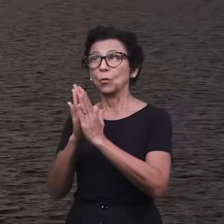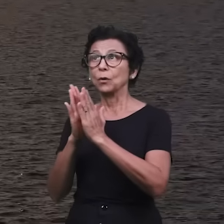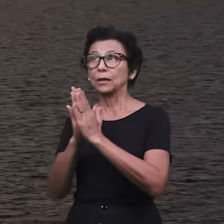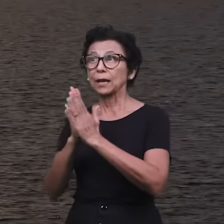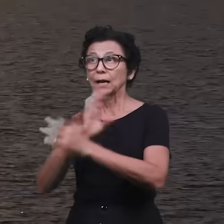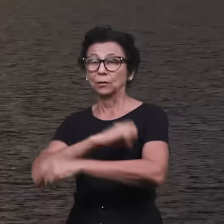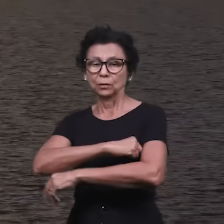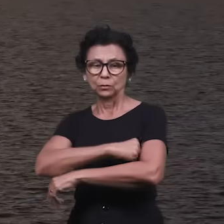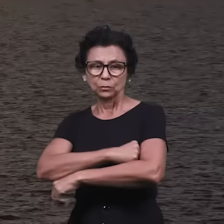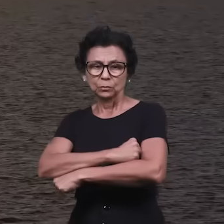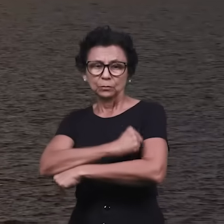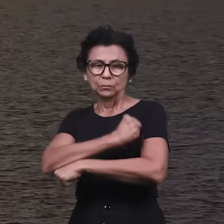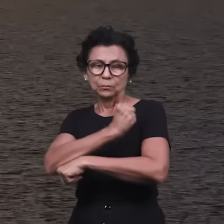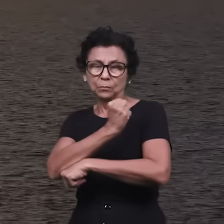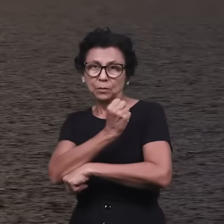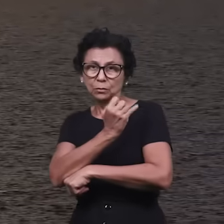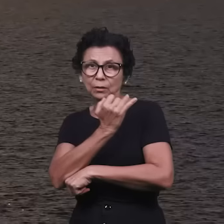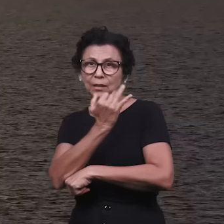ouvirás a minha